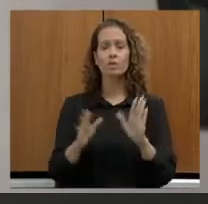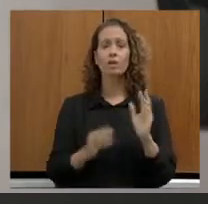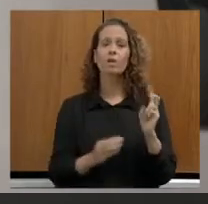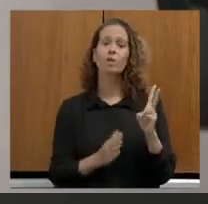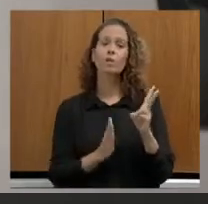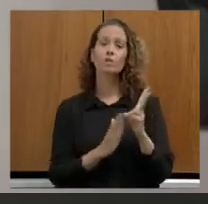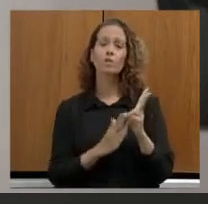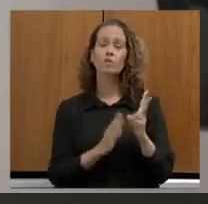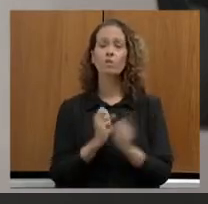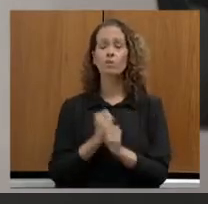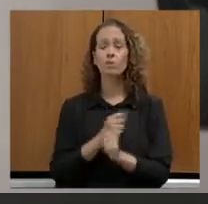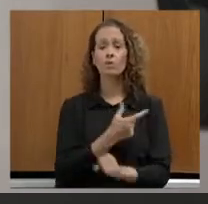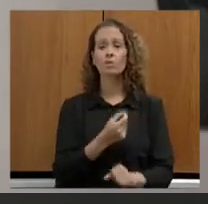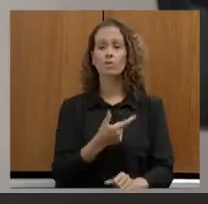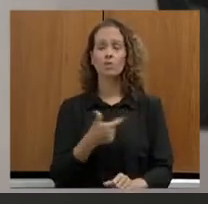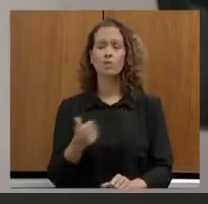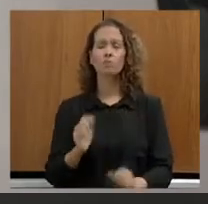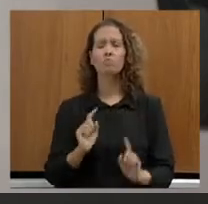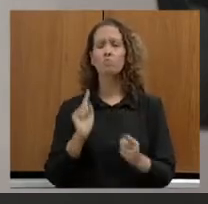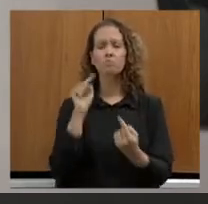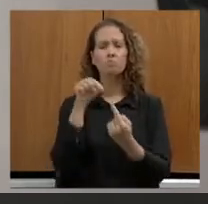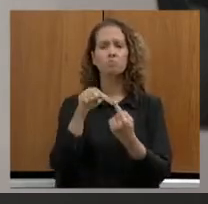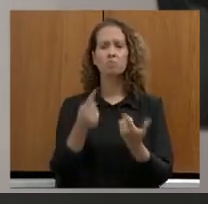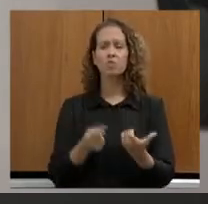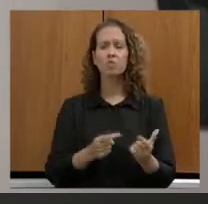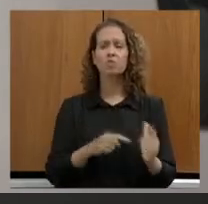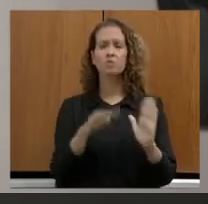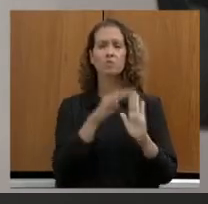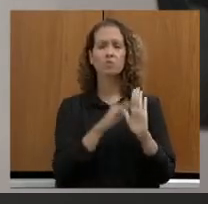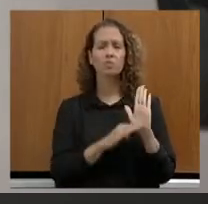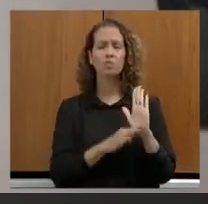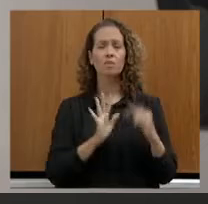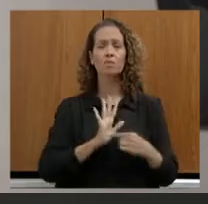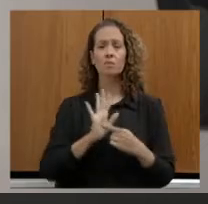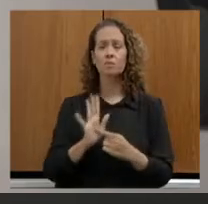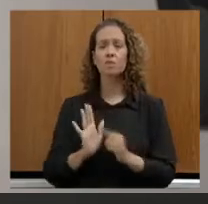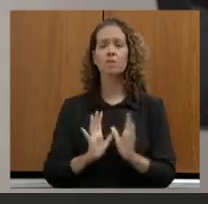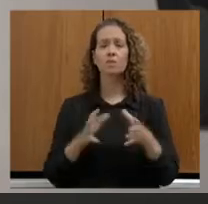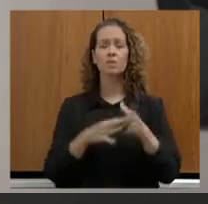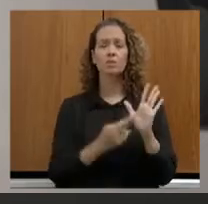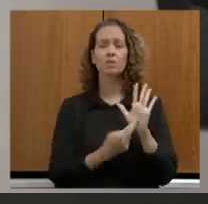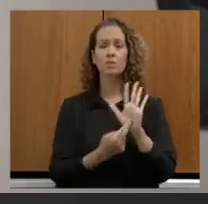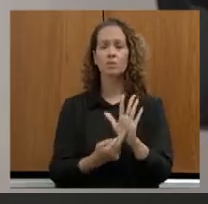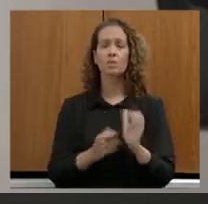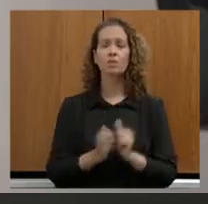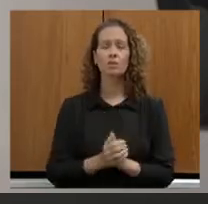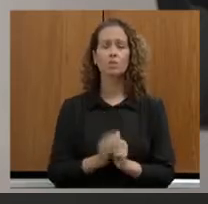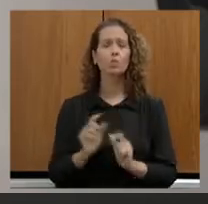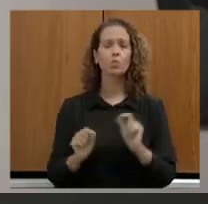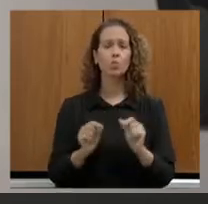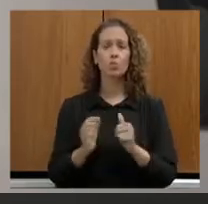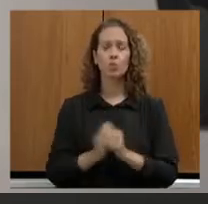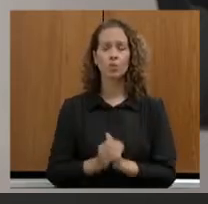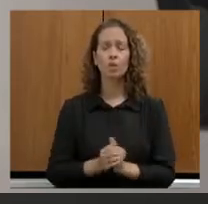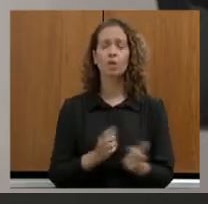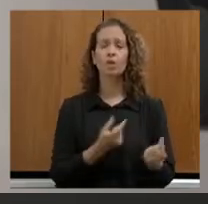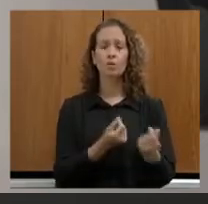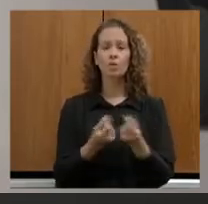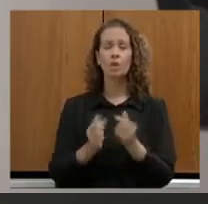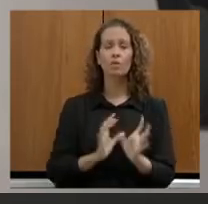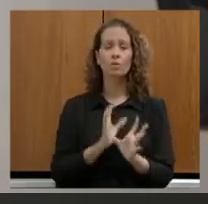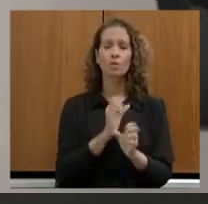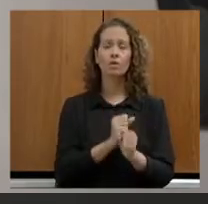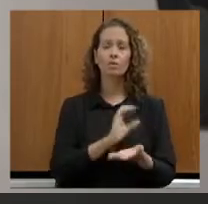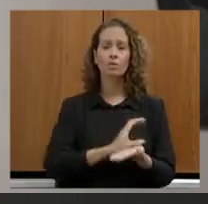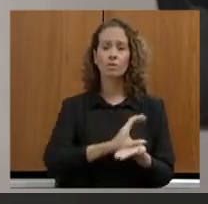ao longo de 2021 tendo em vista as demandas apresentadas pelos representantes do setor no que se refere à o valor total